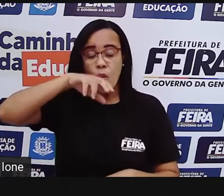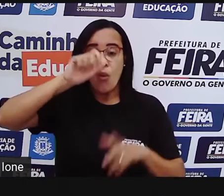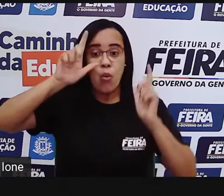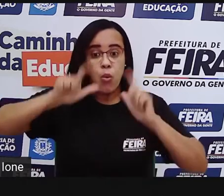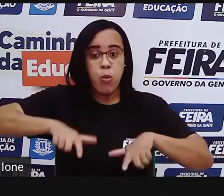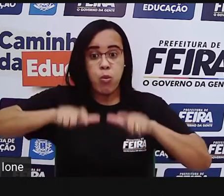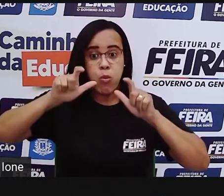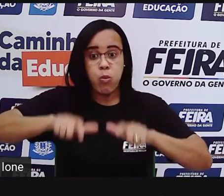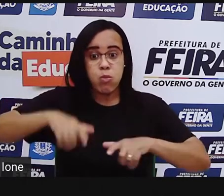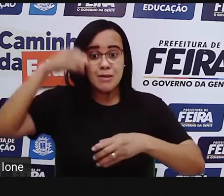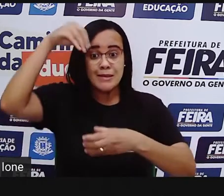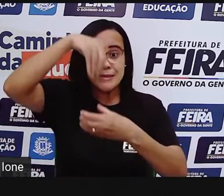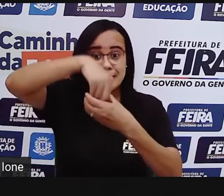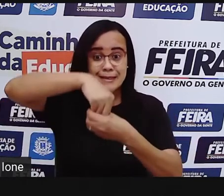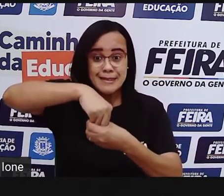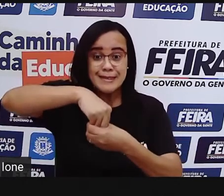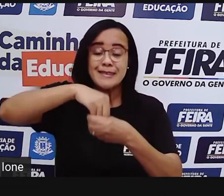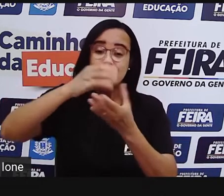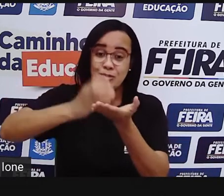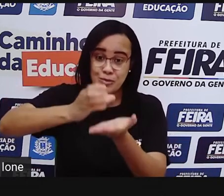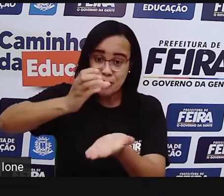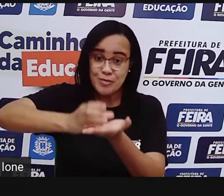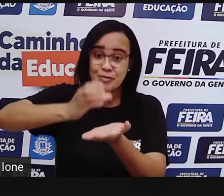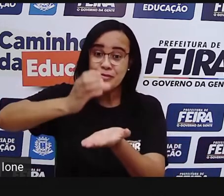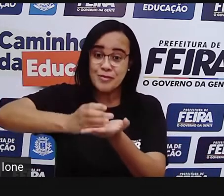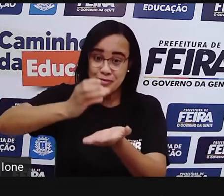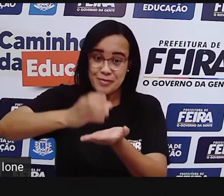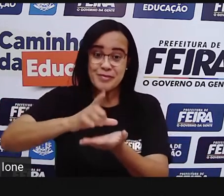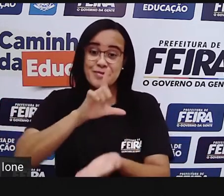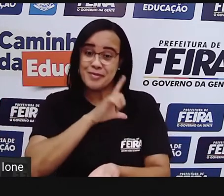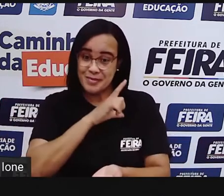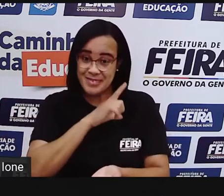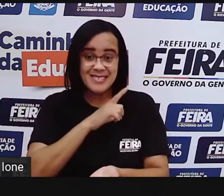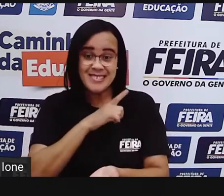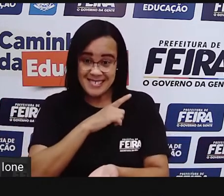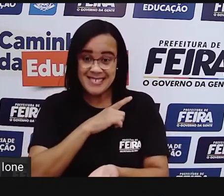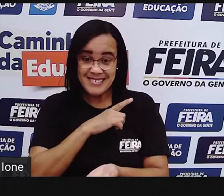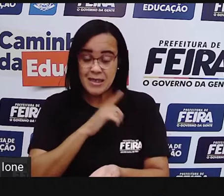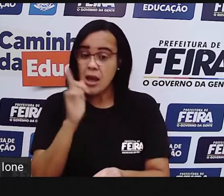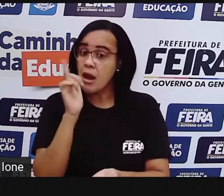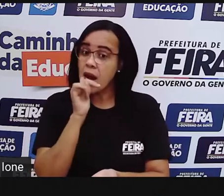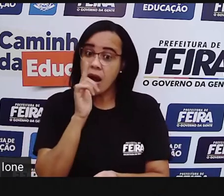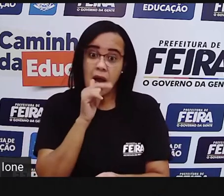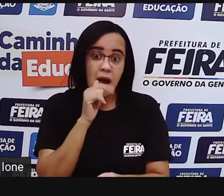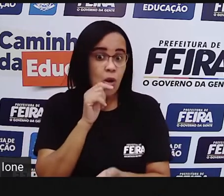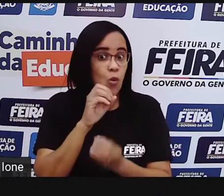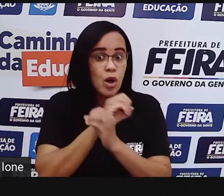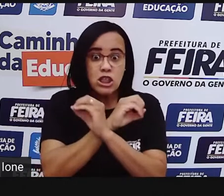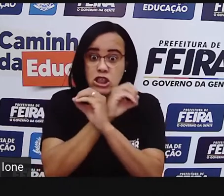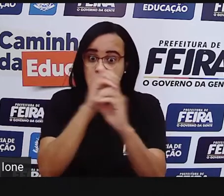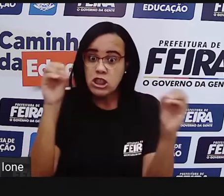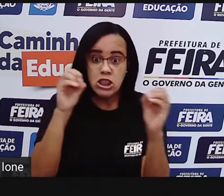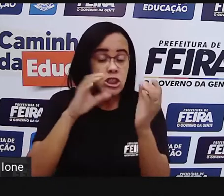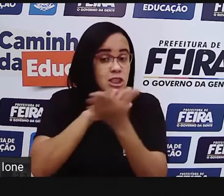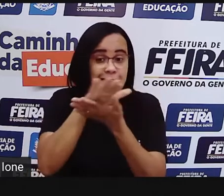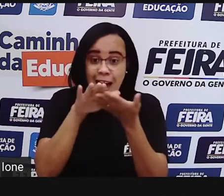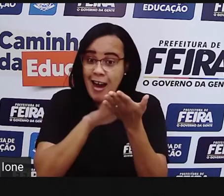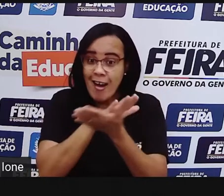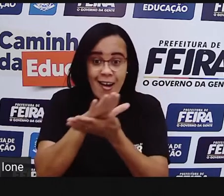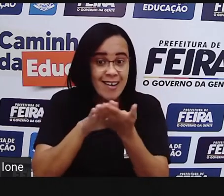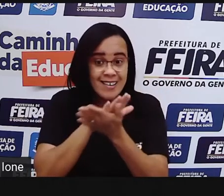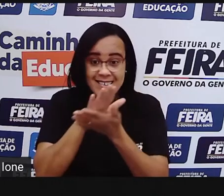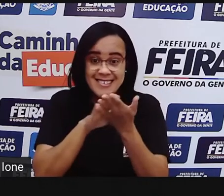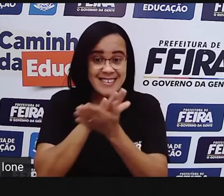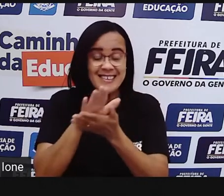ocupou espaço dentro do copo, não deixando a água atingir o fundo do